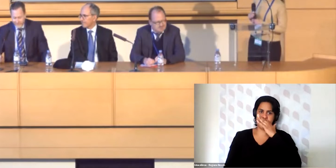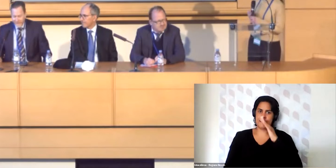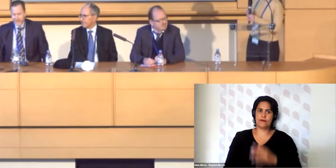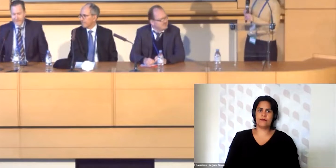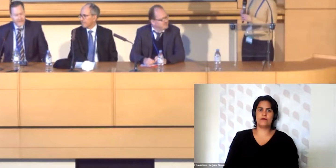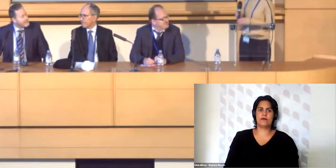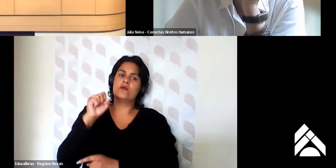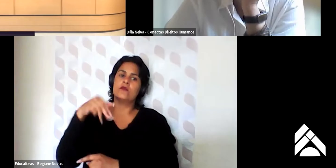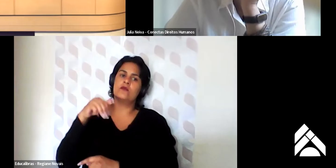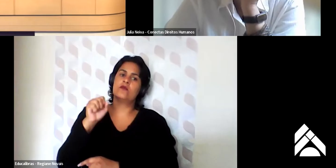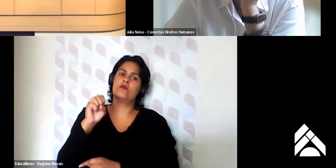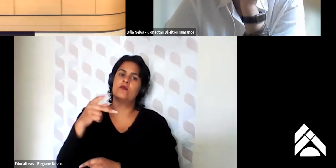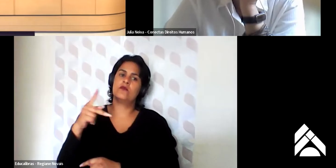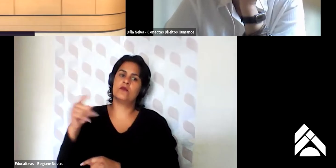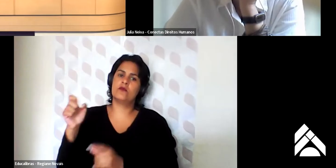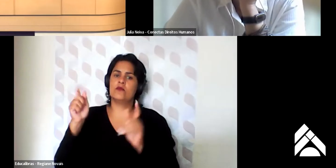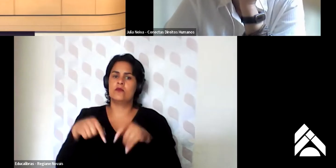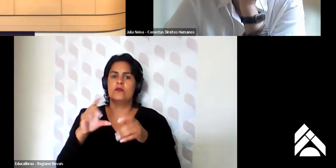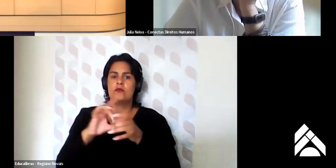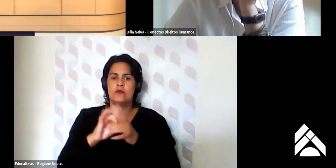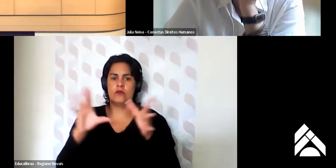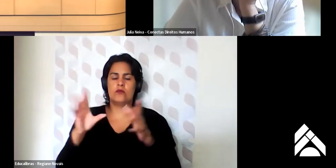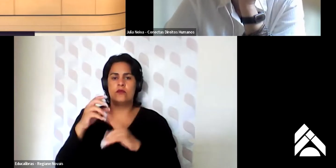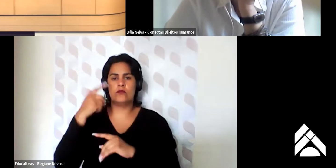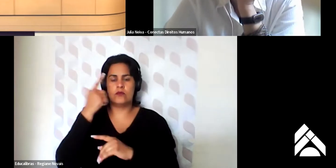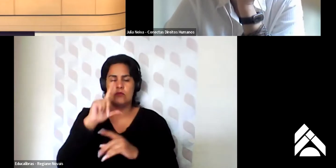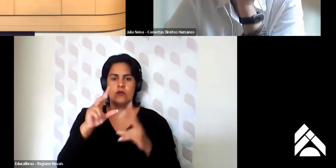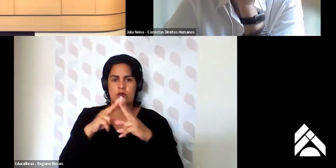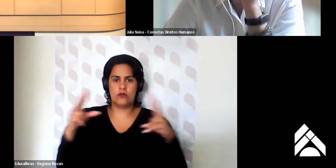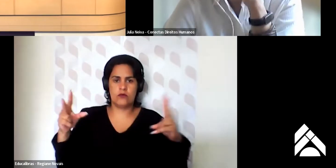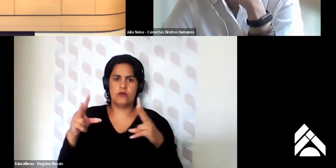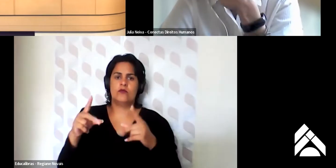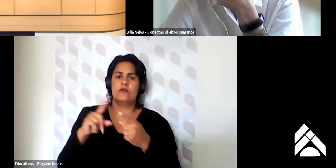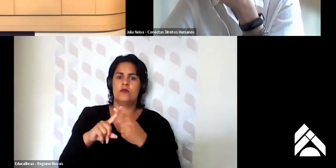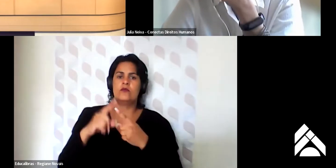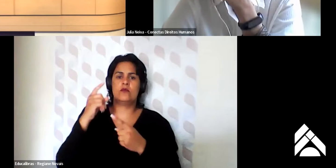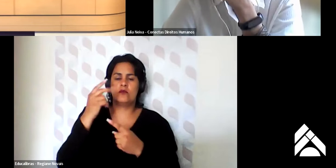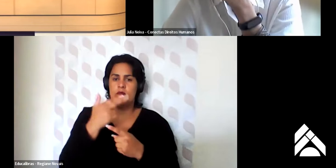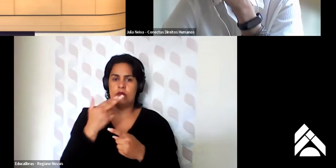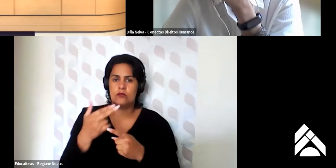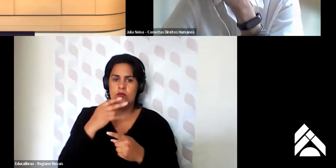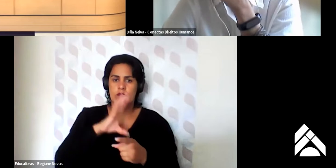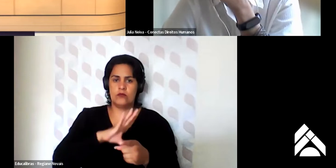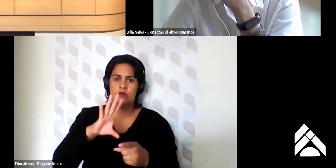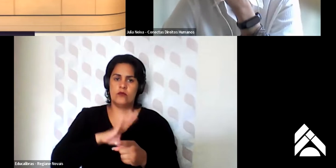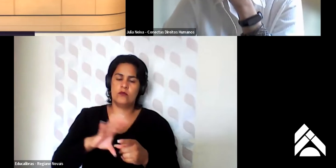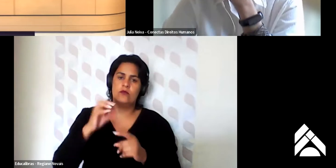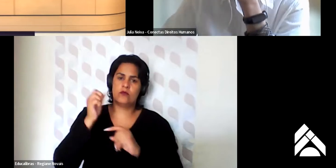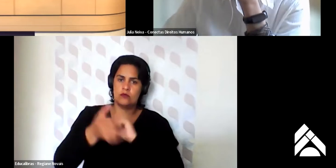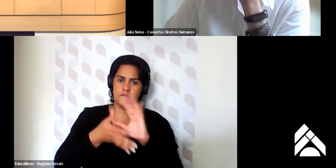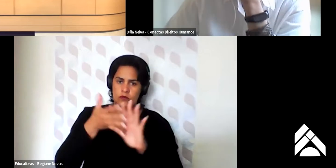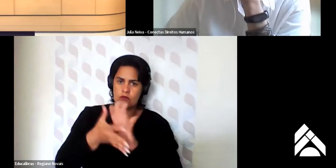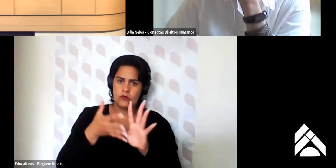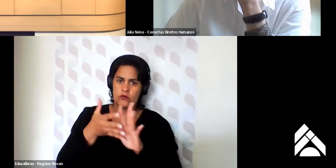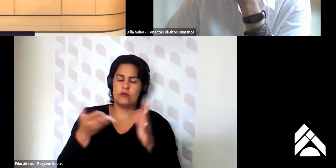you very much. Muito obrigado. Boa noite aos estudantes brasileiros. We